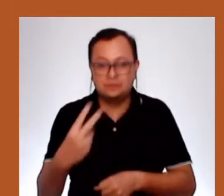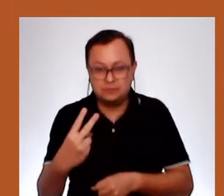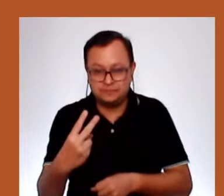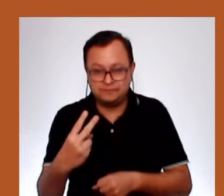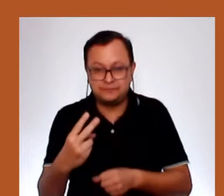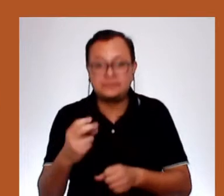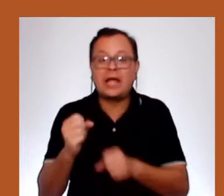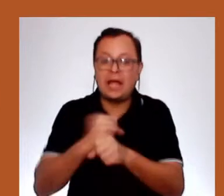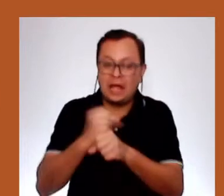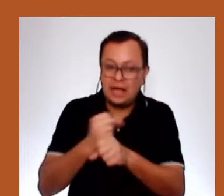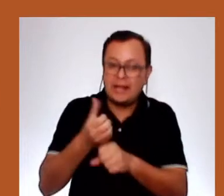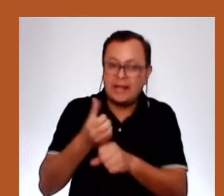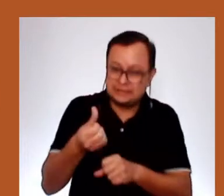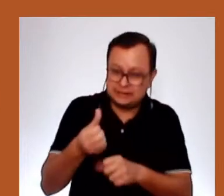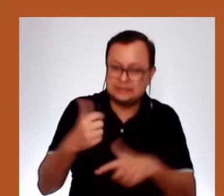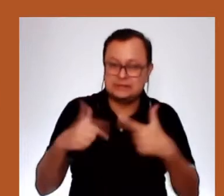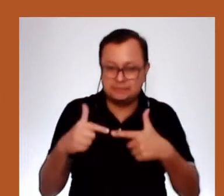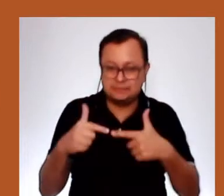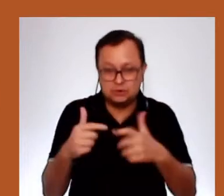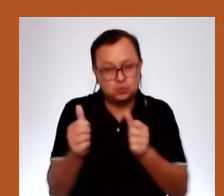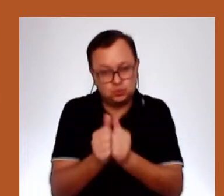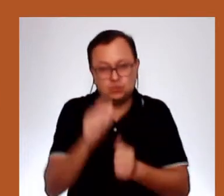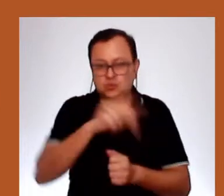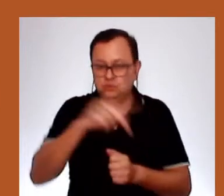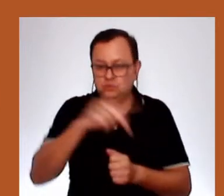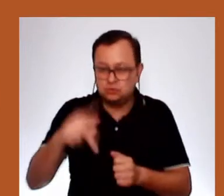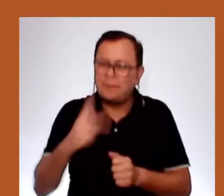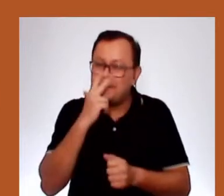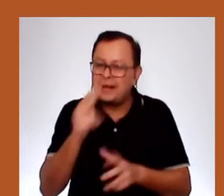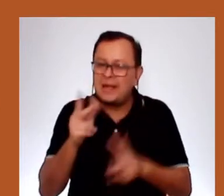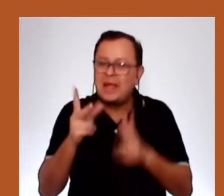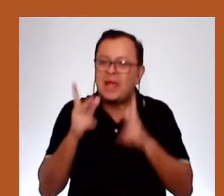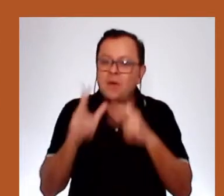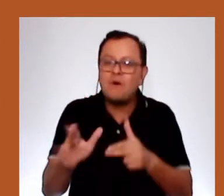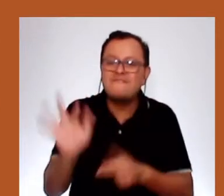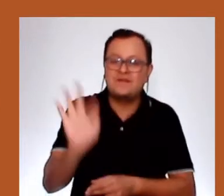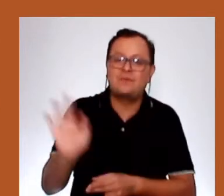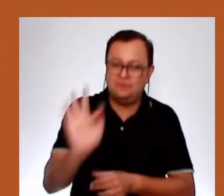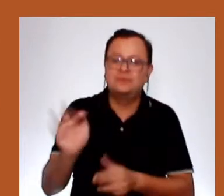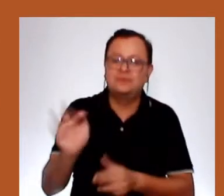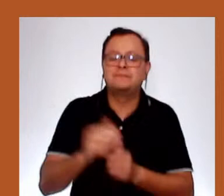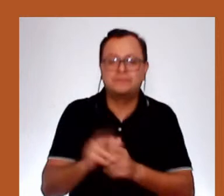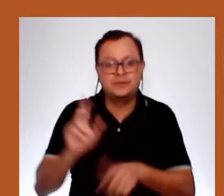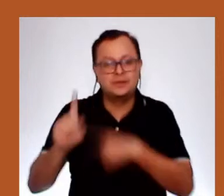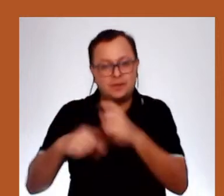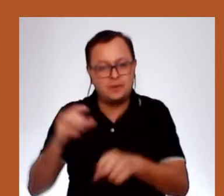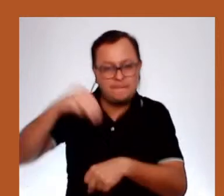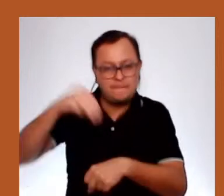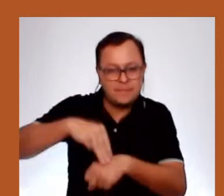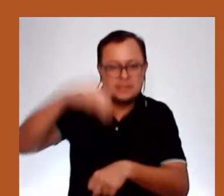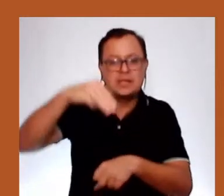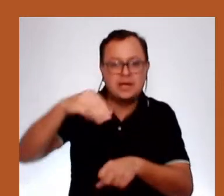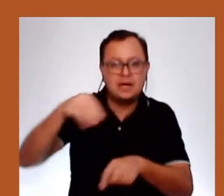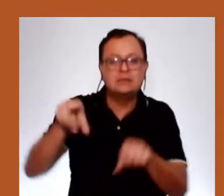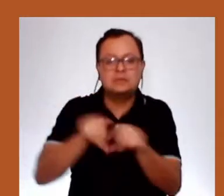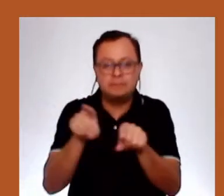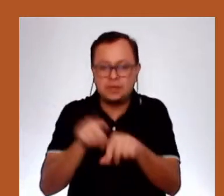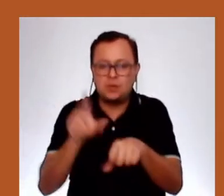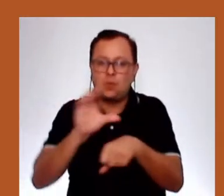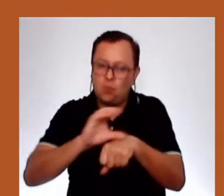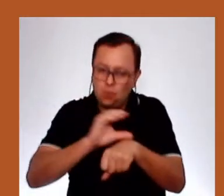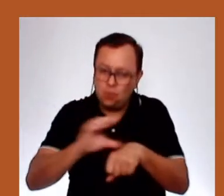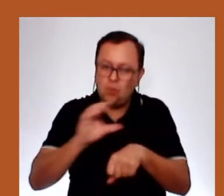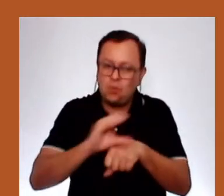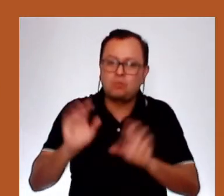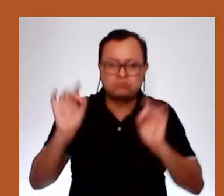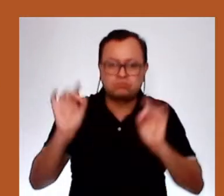no ambulatório, junto com o professor, uma verdadeira universidade, e de lá mestrado, especialização e outros trabalhos.